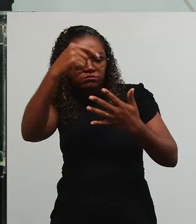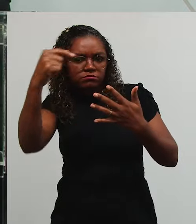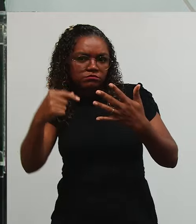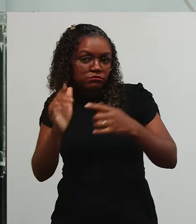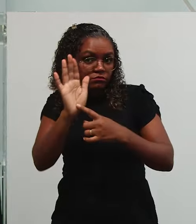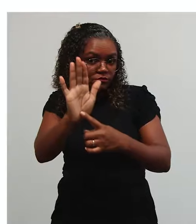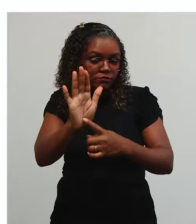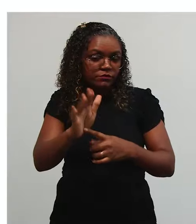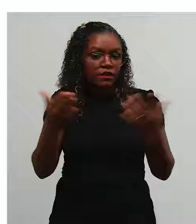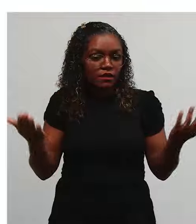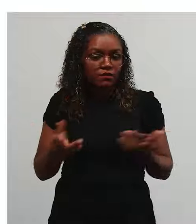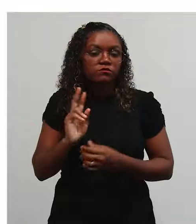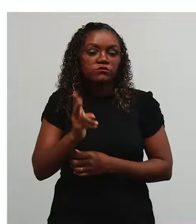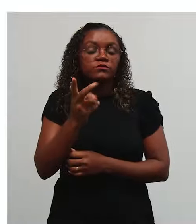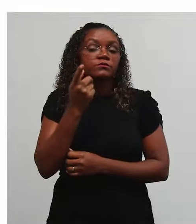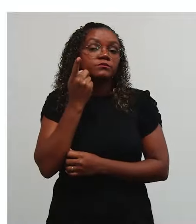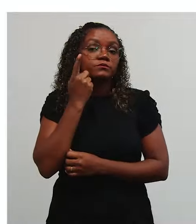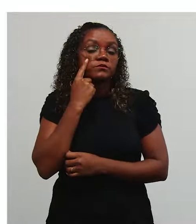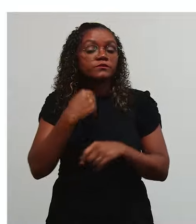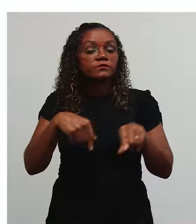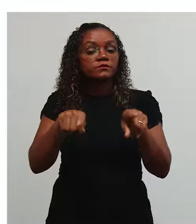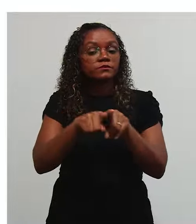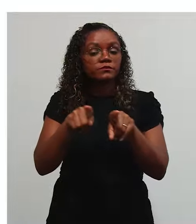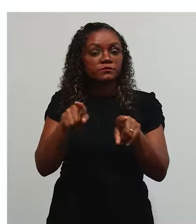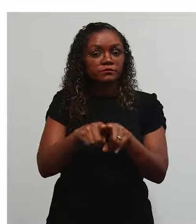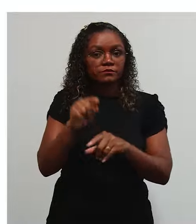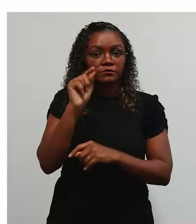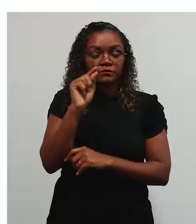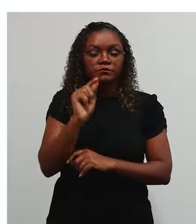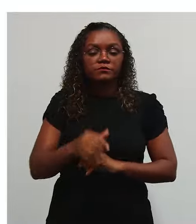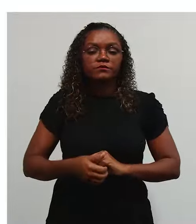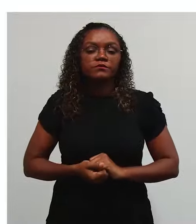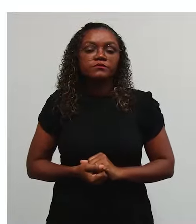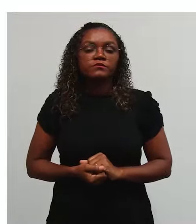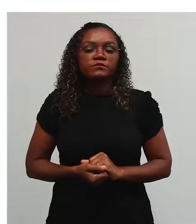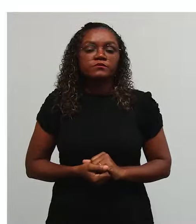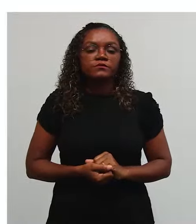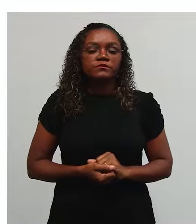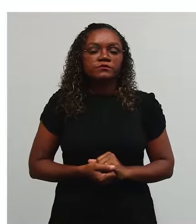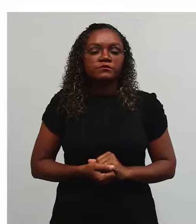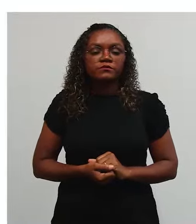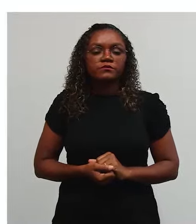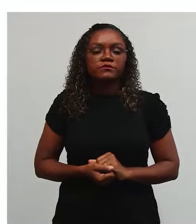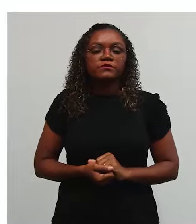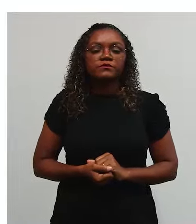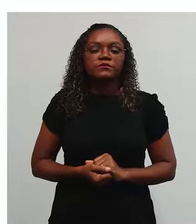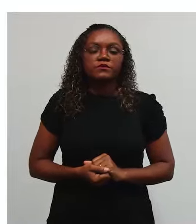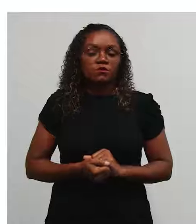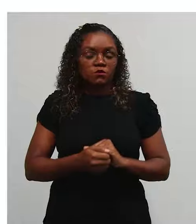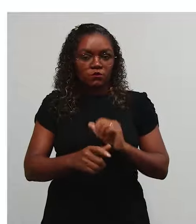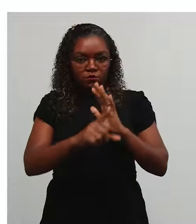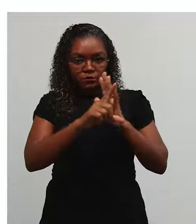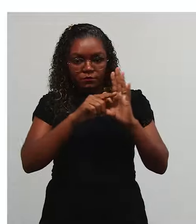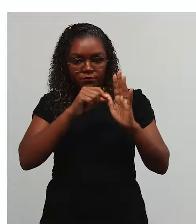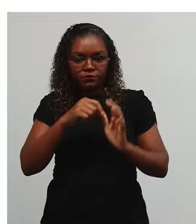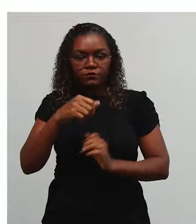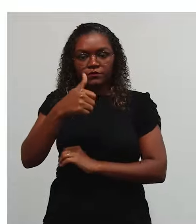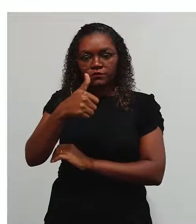podemos continuar Além disso aqui eu gostaria de citar o 152 da